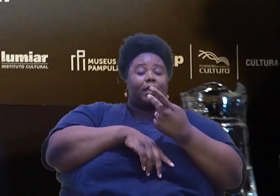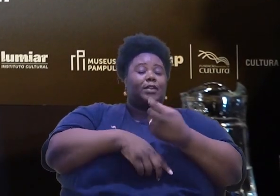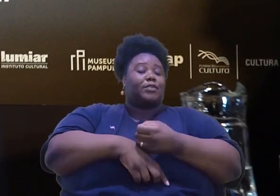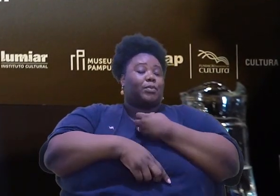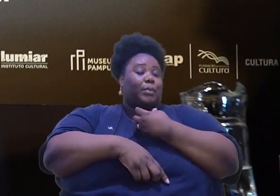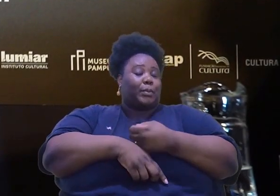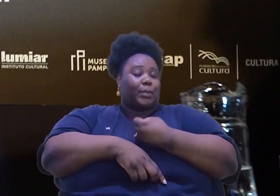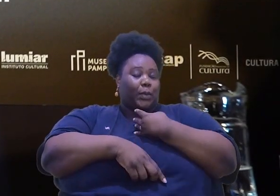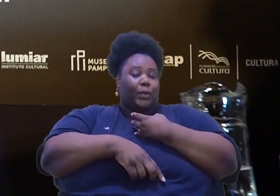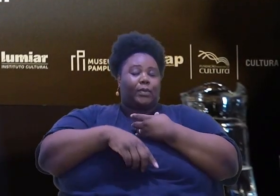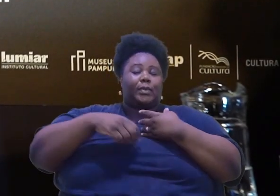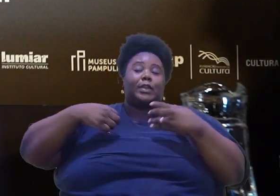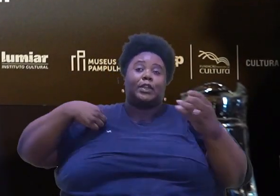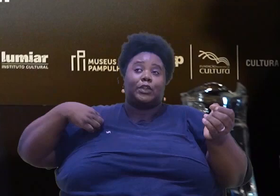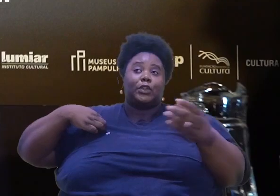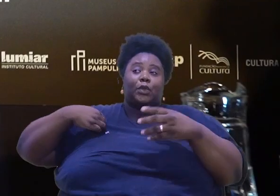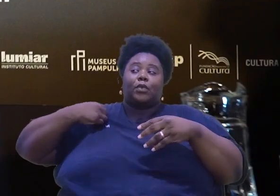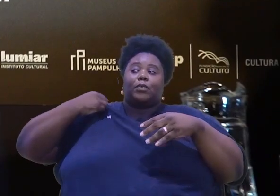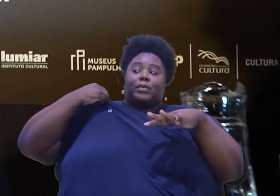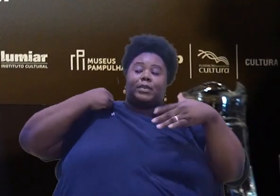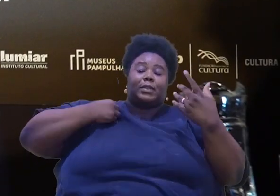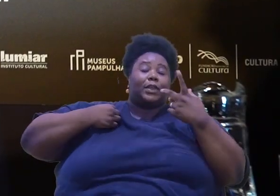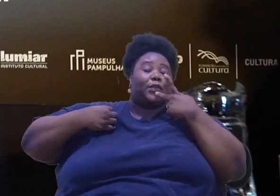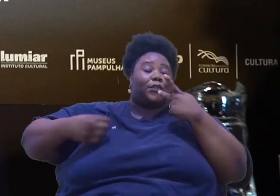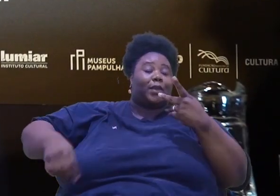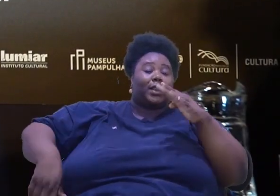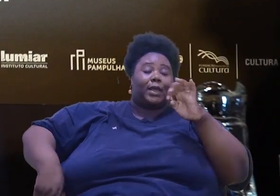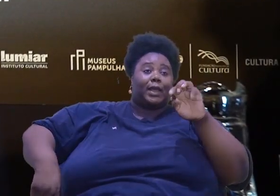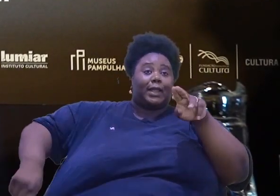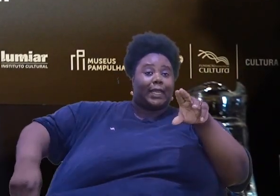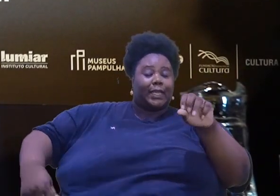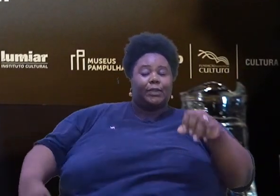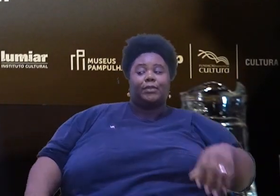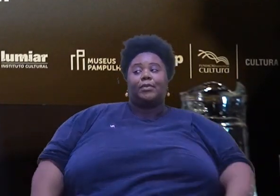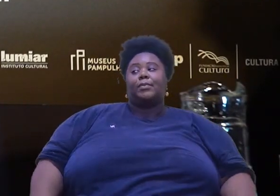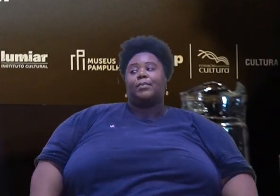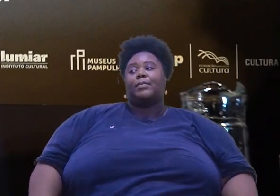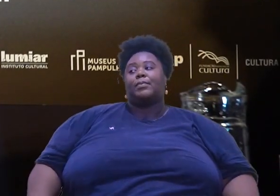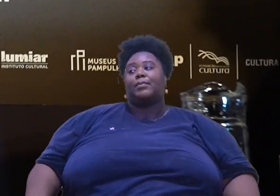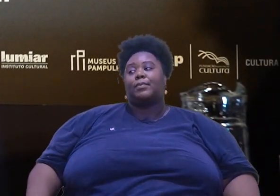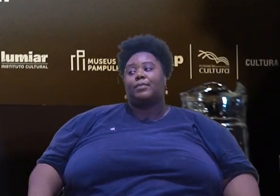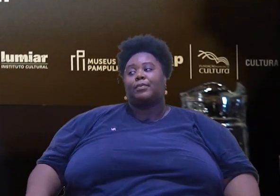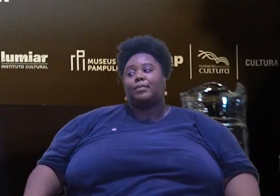poetas modernistas, então cita o Catarino. Mas